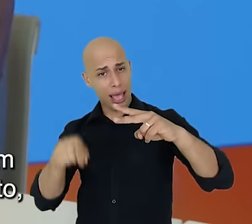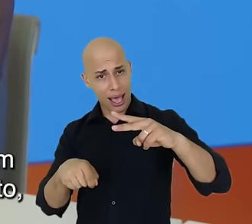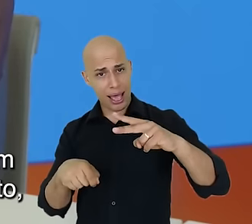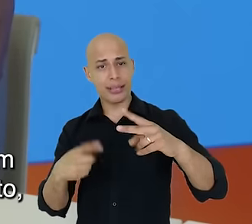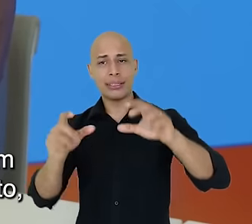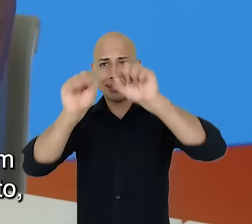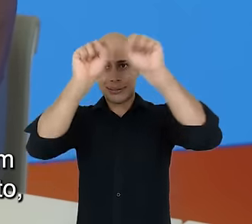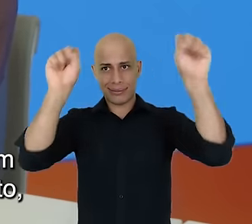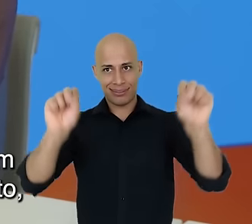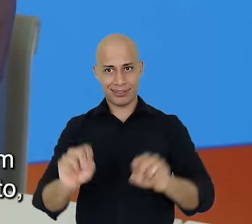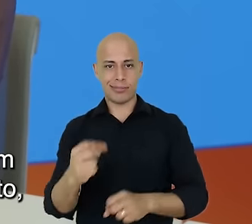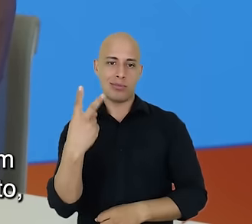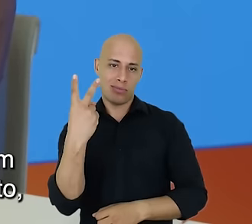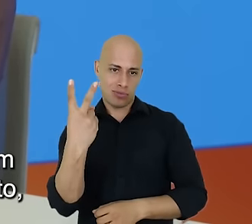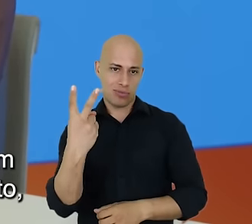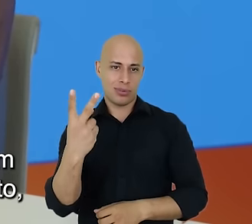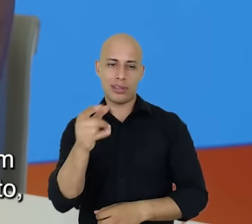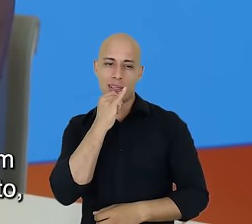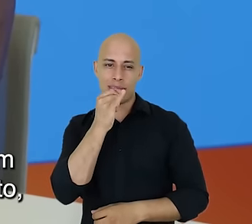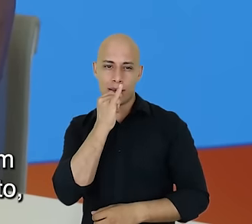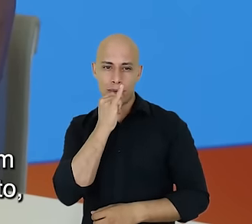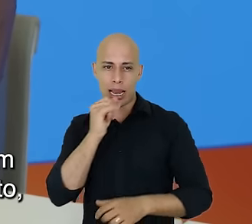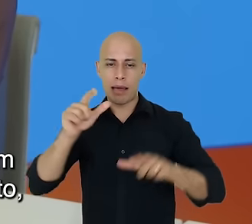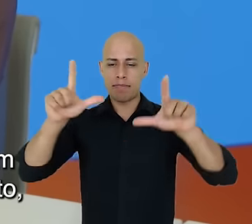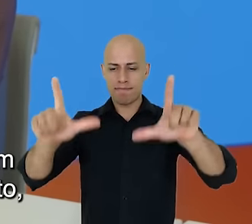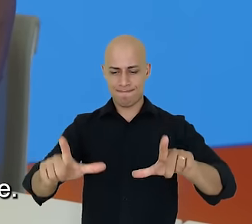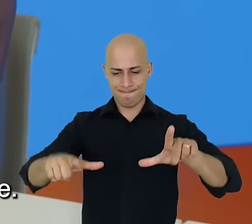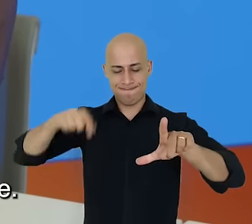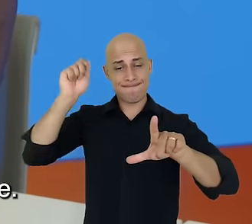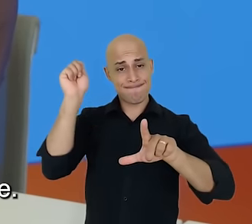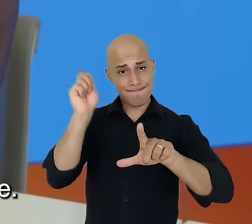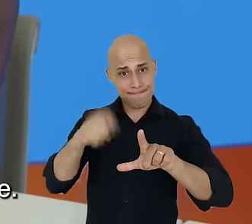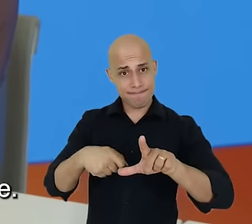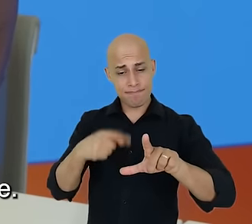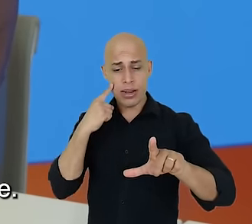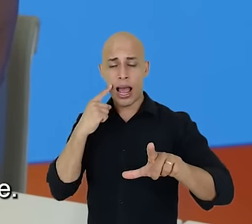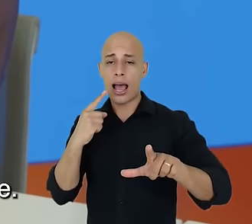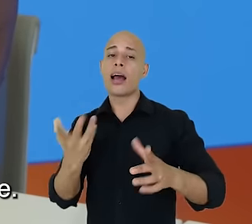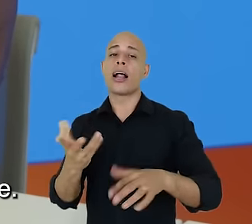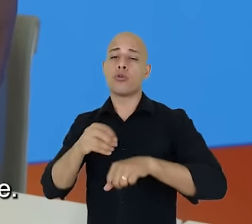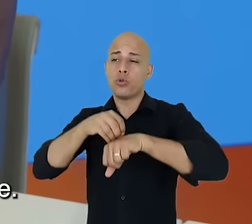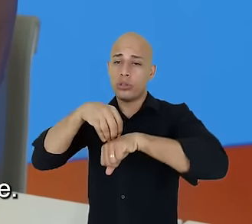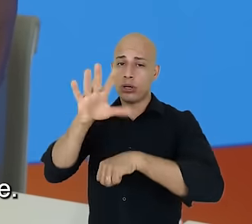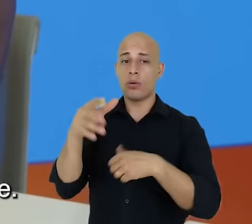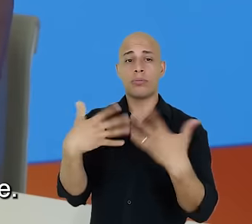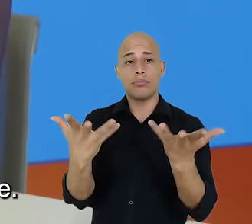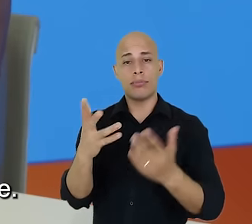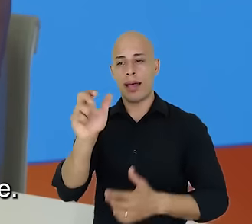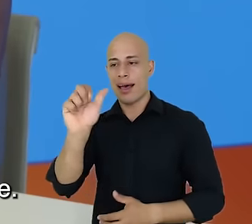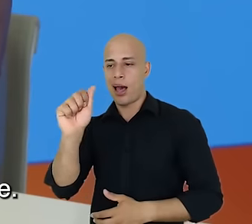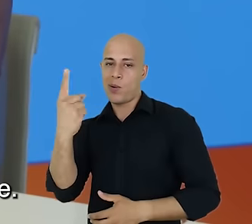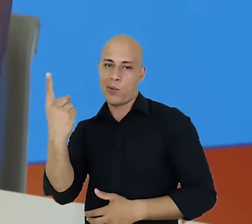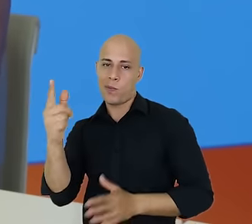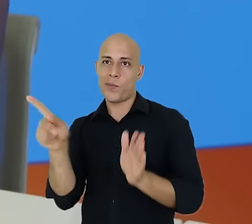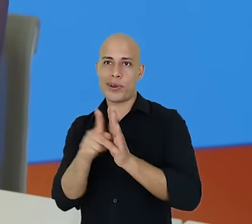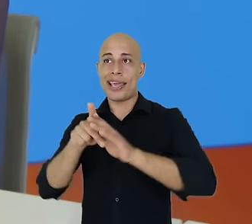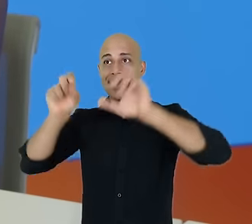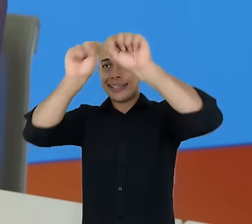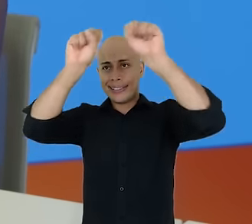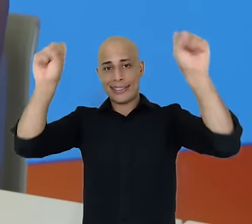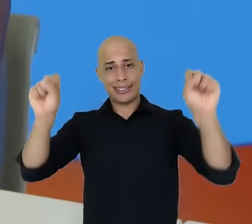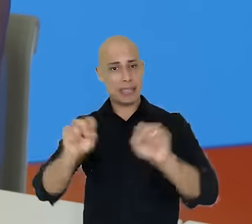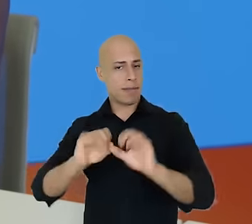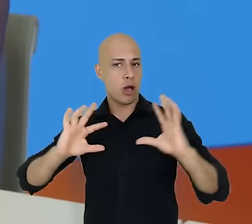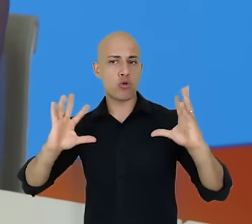que se for para recomendar algum certificado no dia a dia de atendimento a gente recomenda sempre o A1 Porque todo o sistema trabalha com ele agora com o